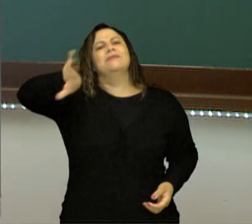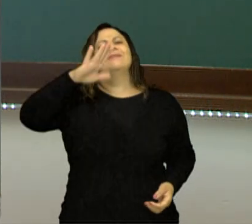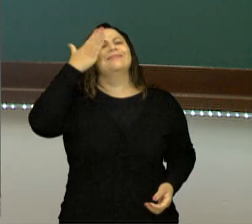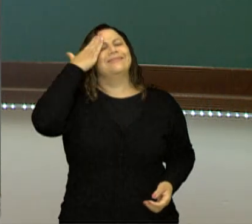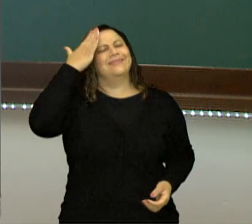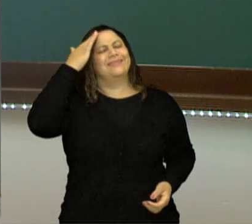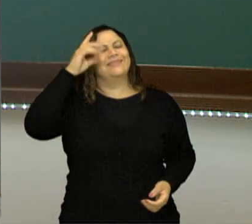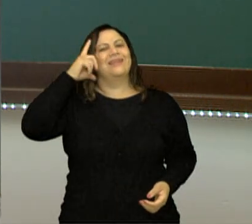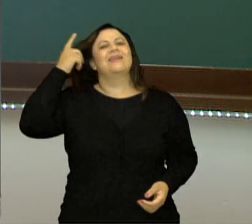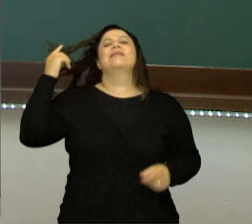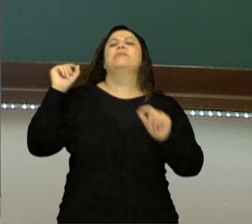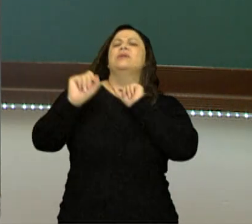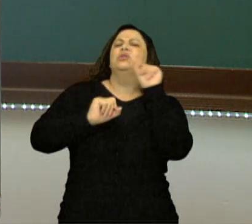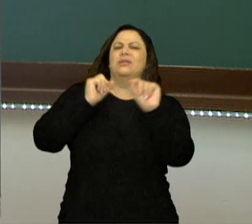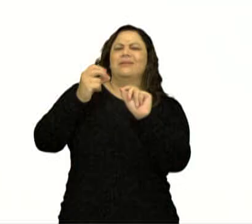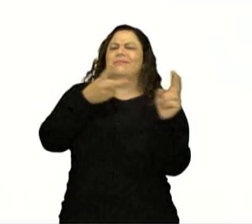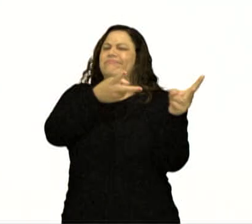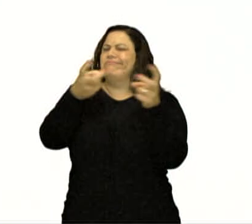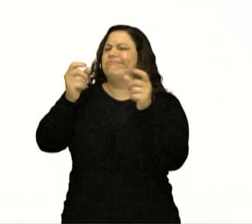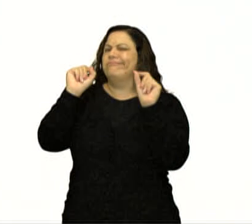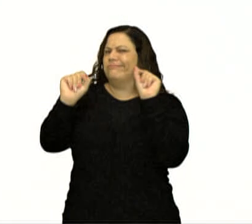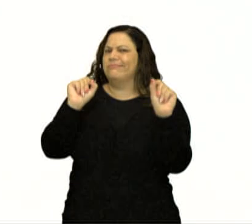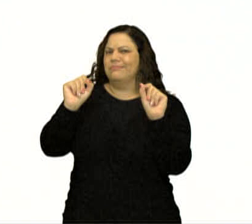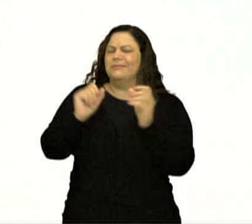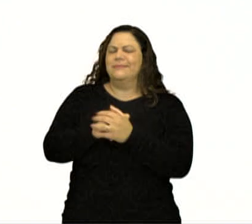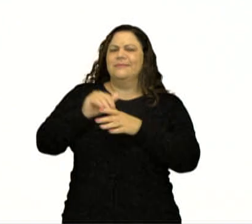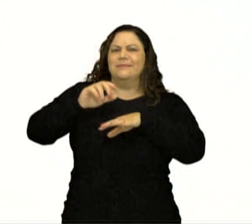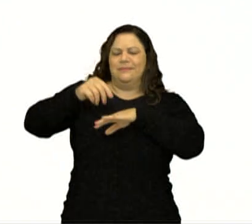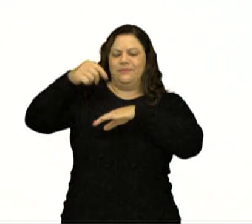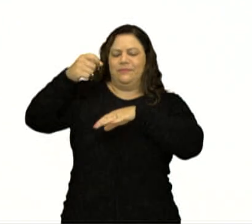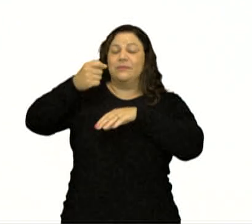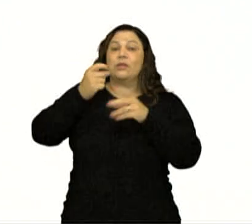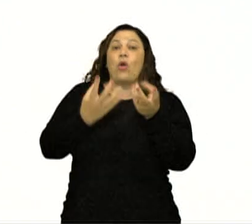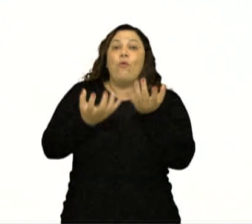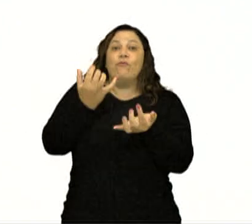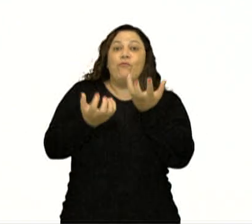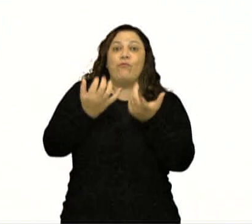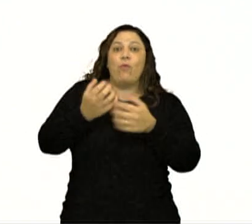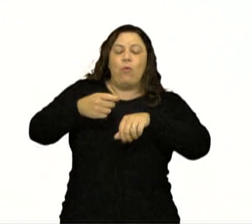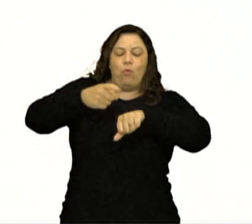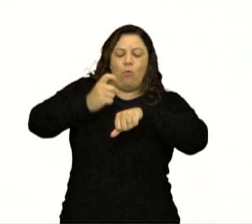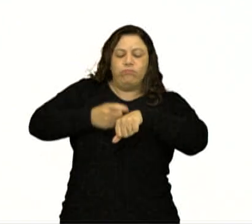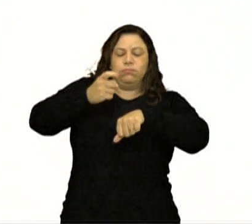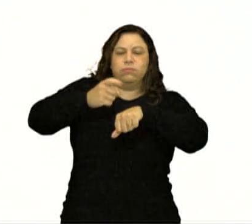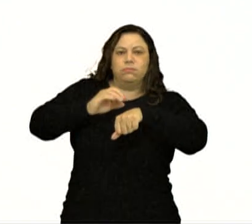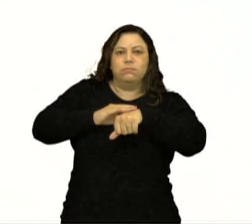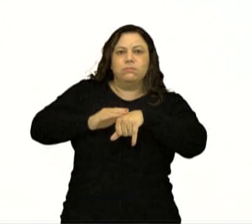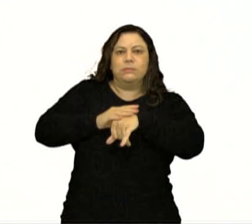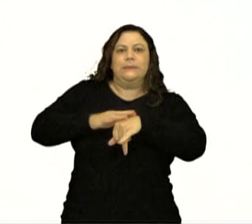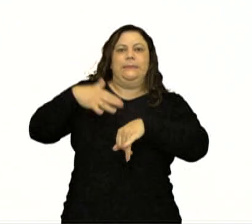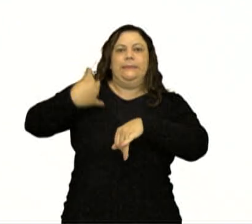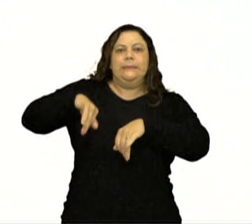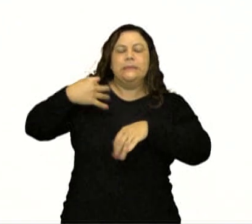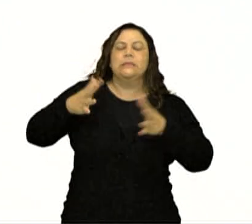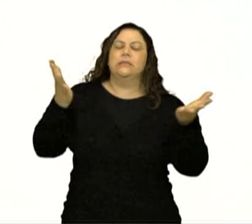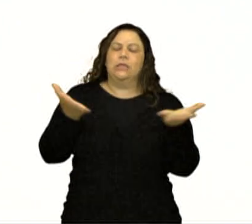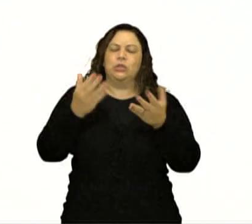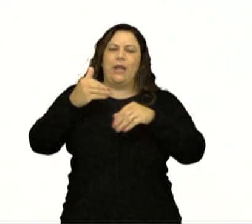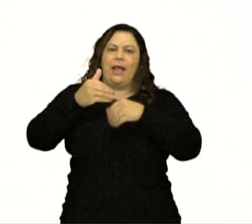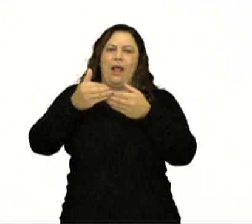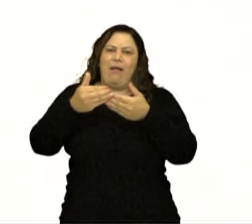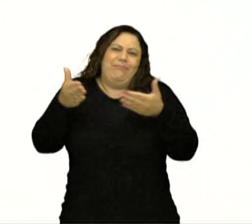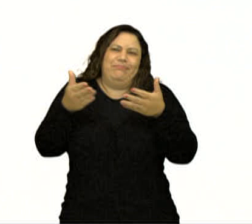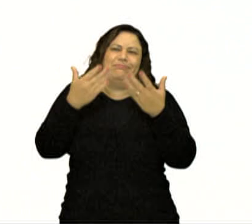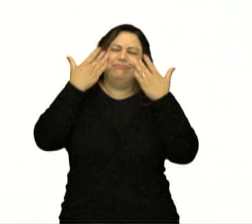né? Você já deve ter se queimado ou se ferido. Como que sua pele se regenerou? Beleza, você já fez um ferimento, abriu,